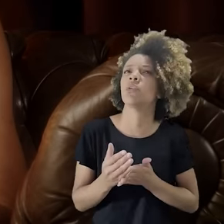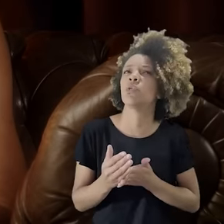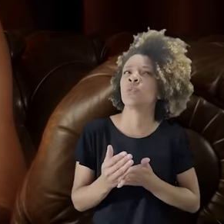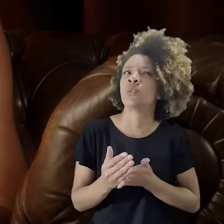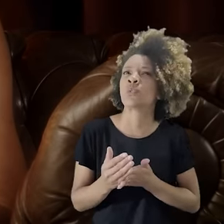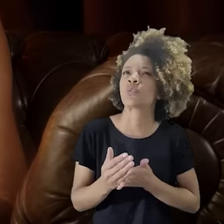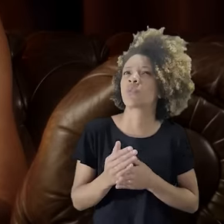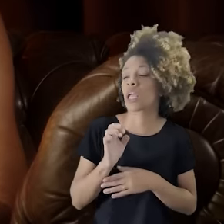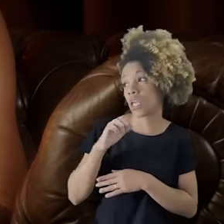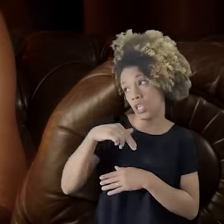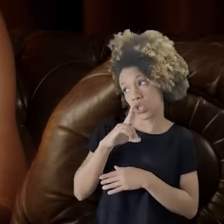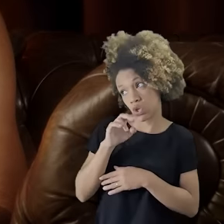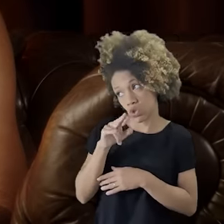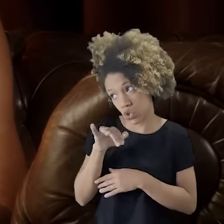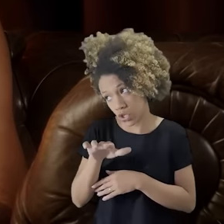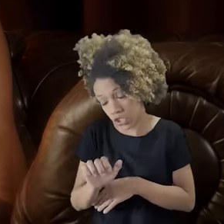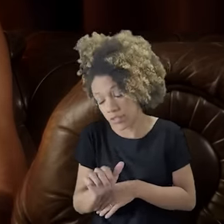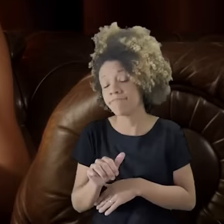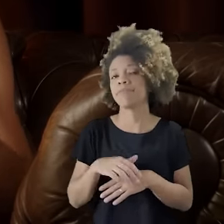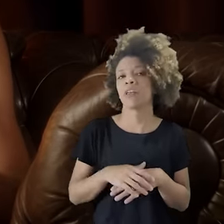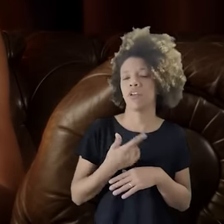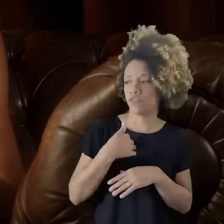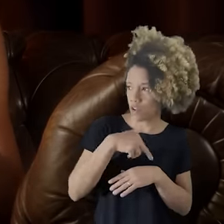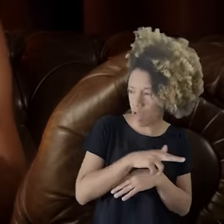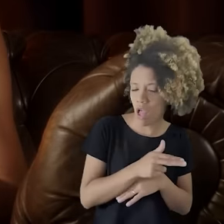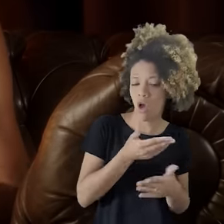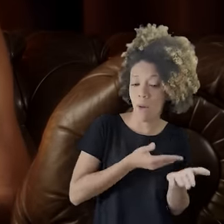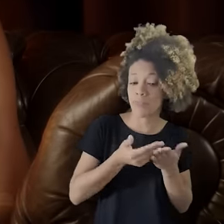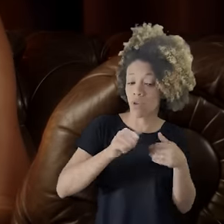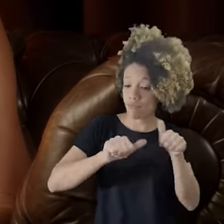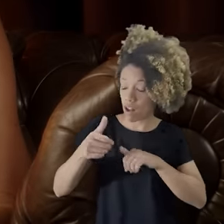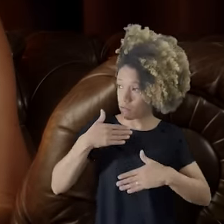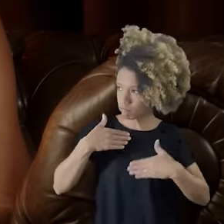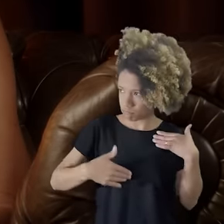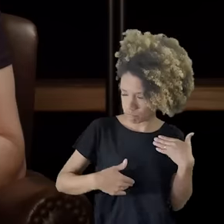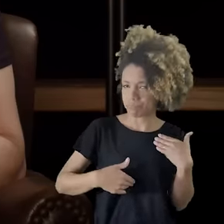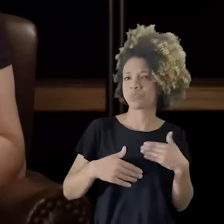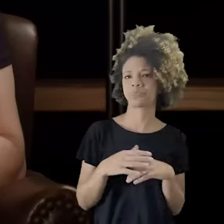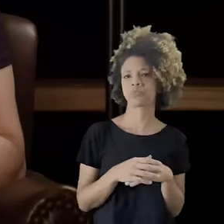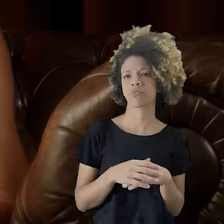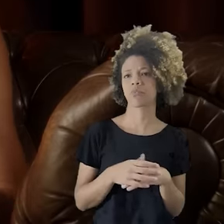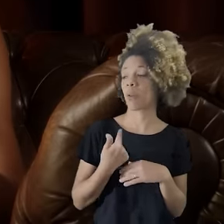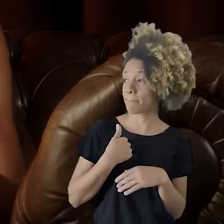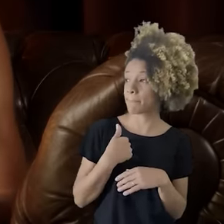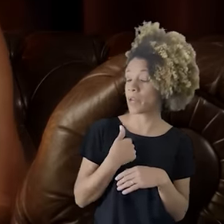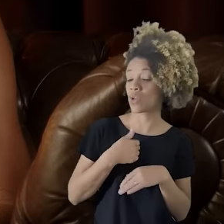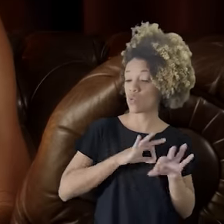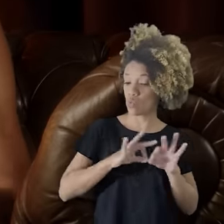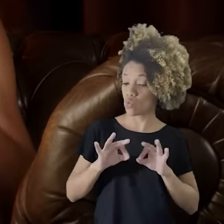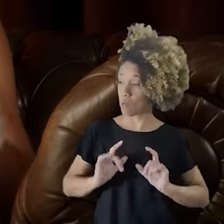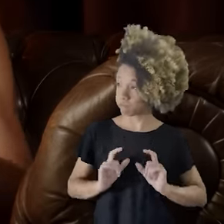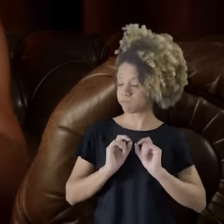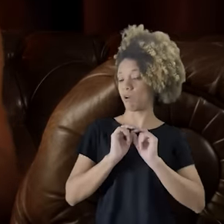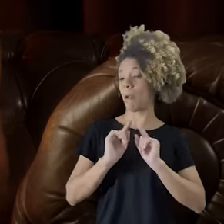com a endocrinologista eu peguei fui lá ela começou a me avaliar não é para mim poder me